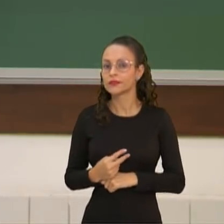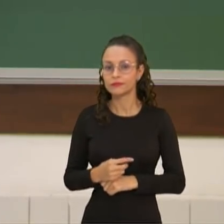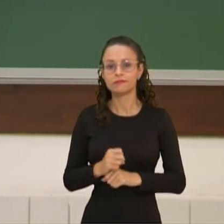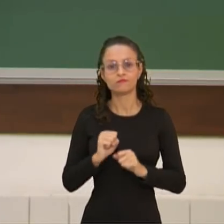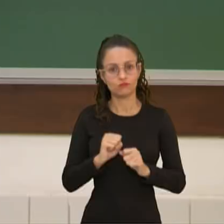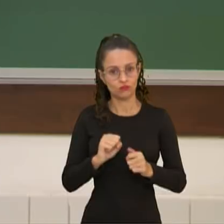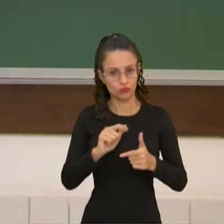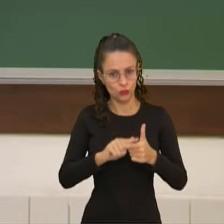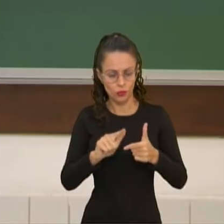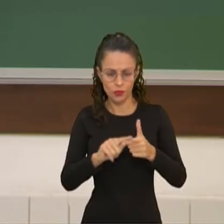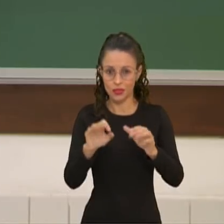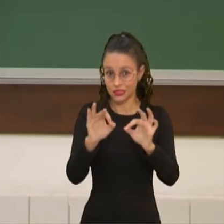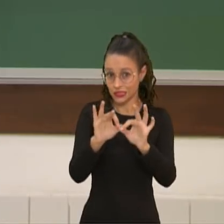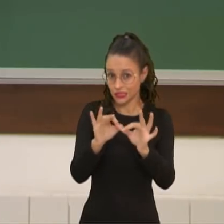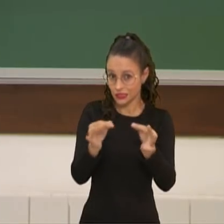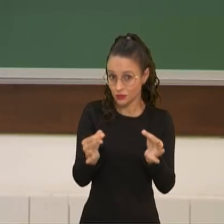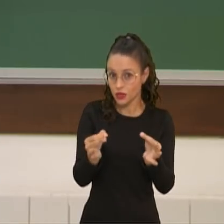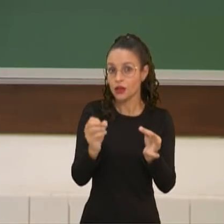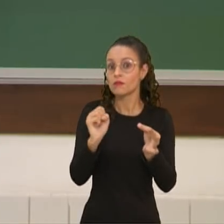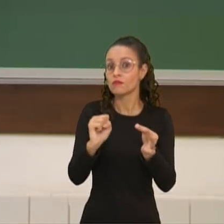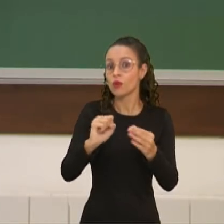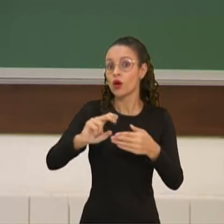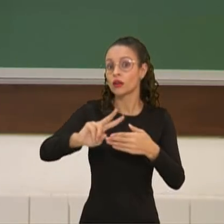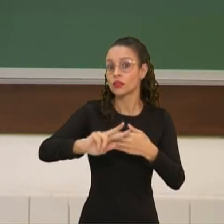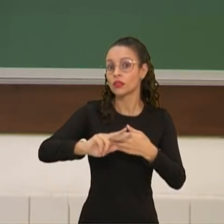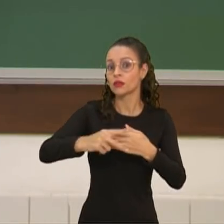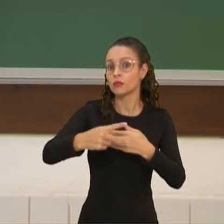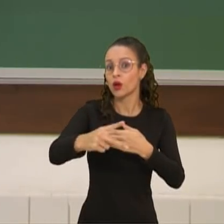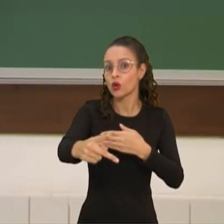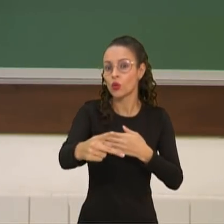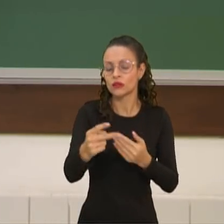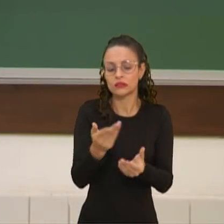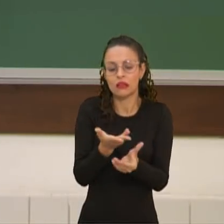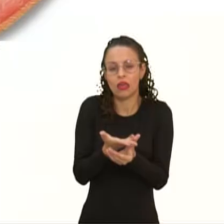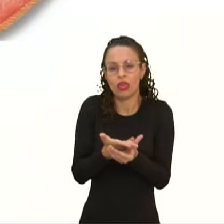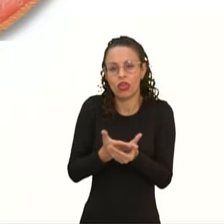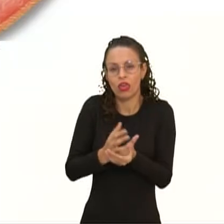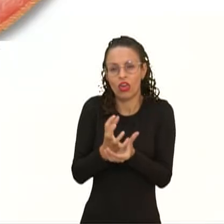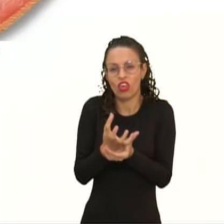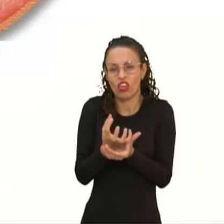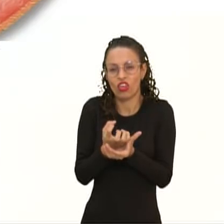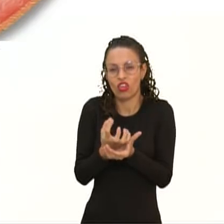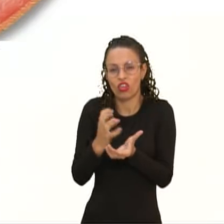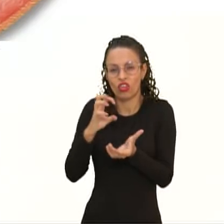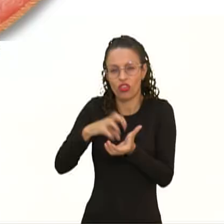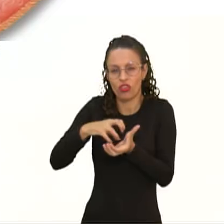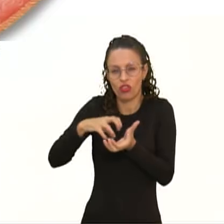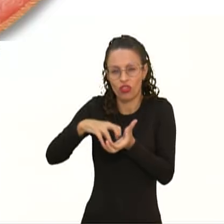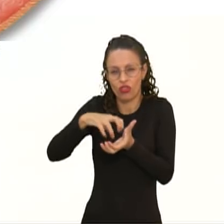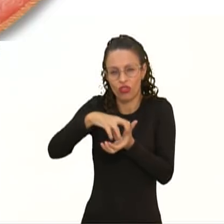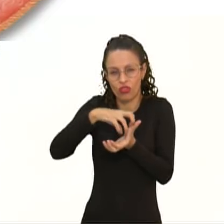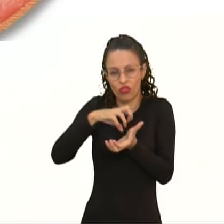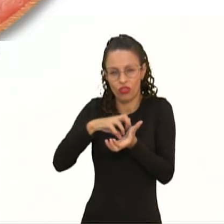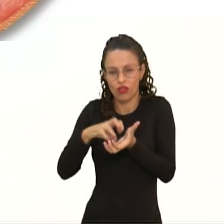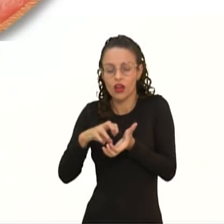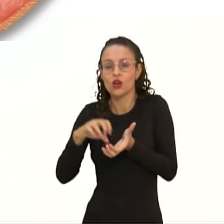problema, que era um problema simples, pode virar feridas no estômago, que nós chamamos de úlceras, tá? Então é